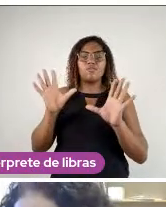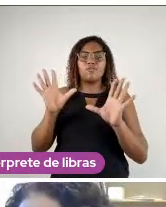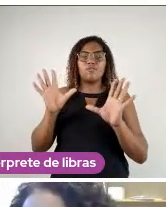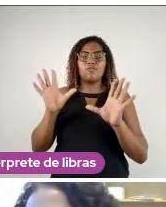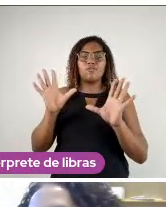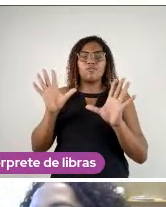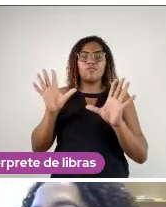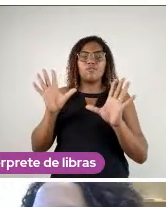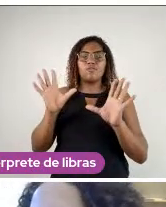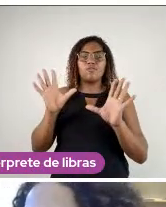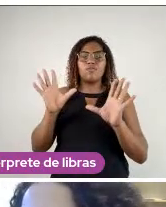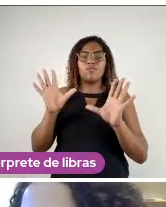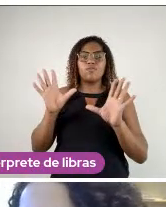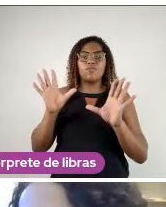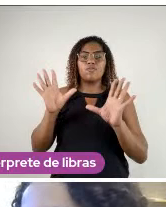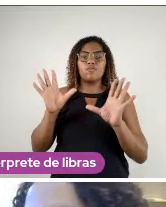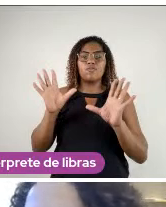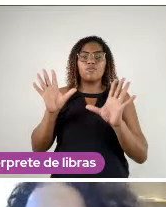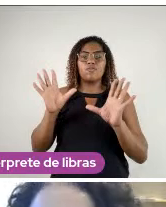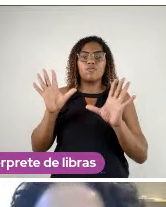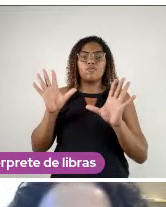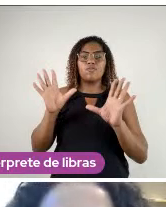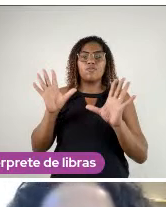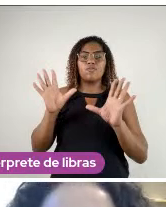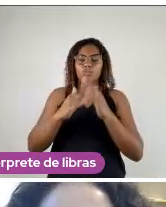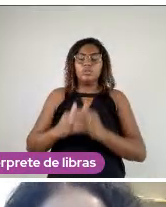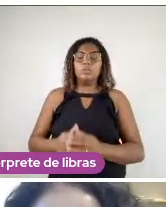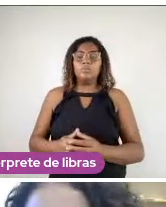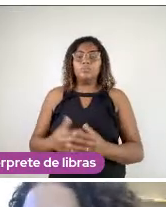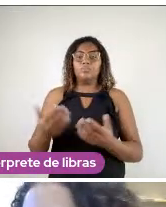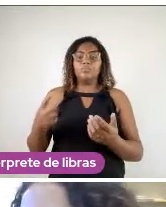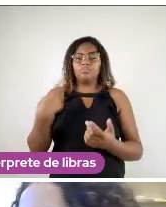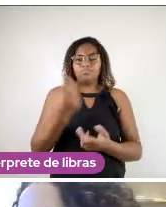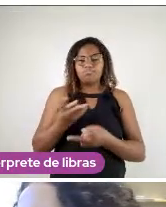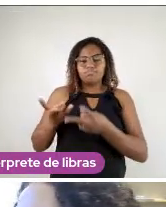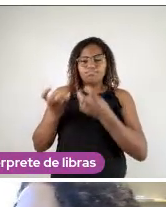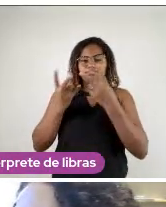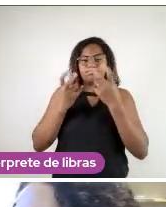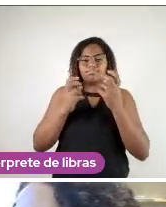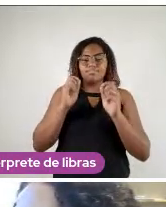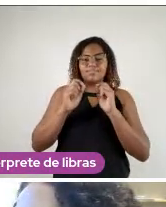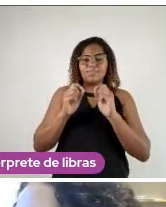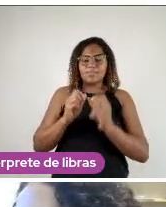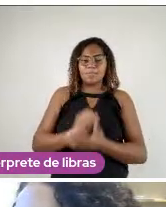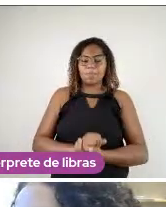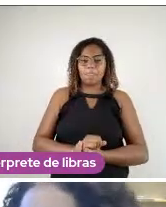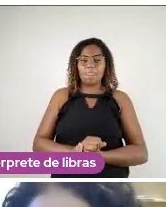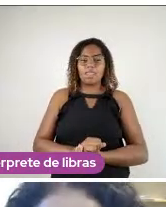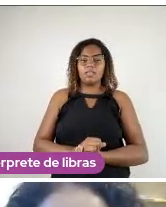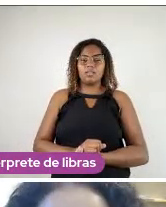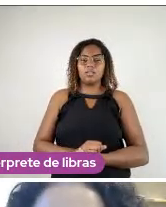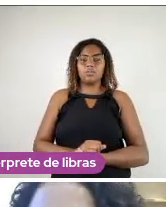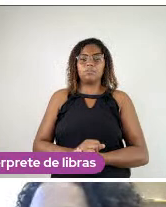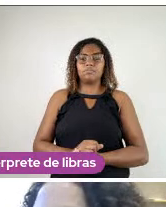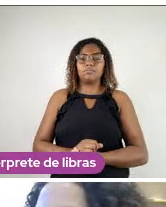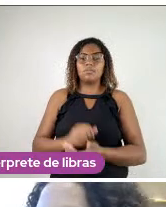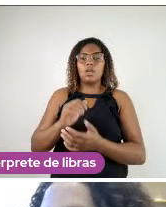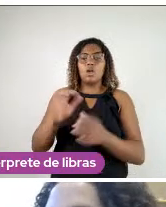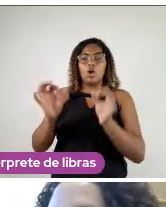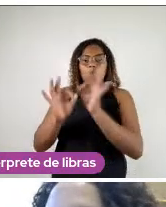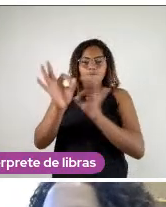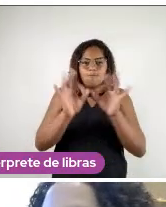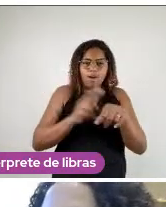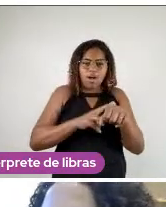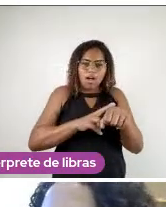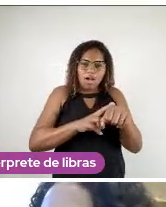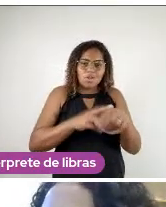aqui, onde a gente vê, para complementar, né, as fãs, como